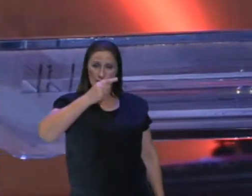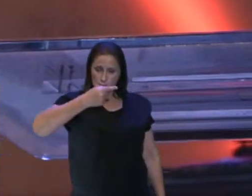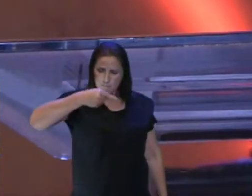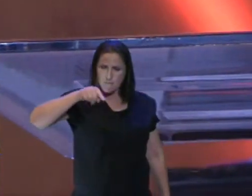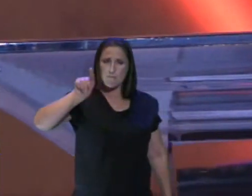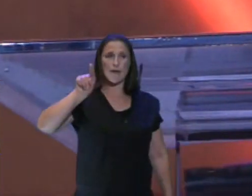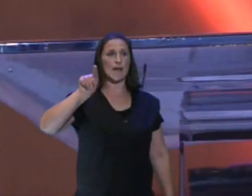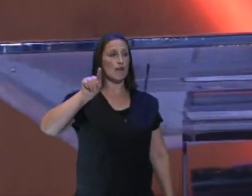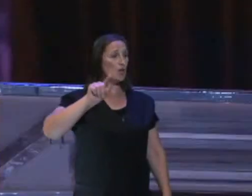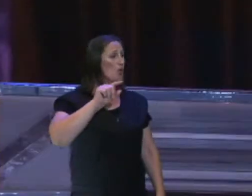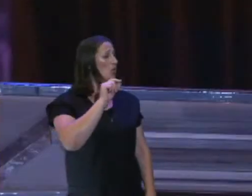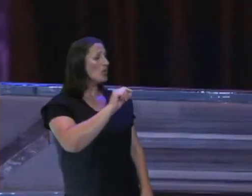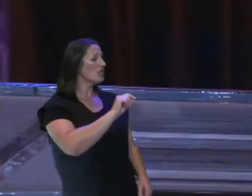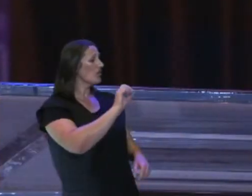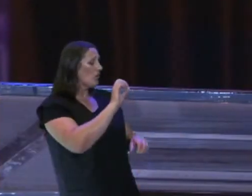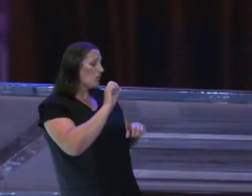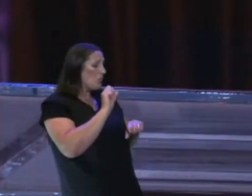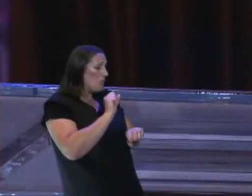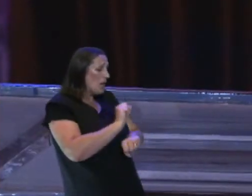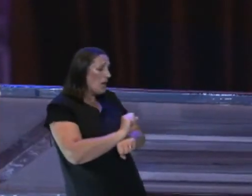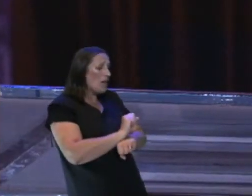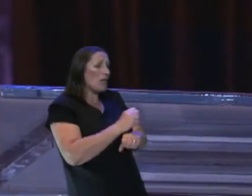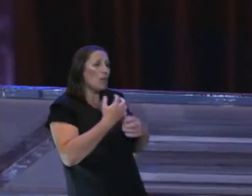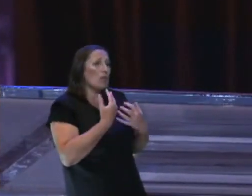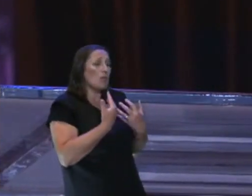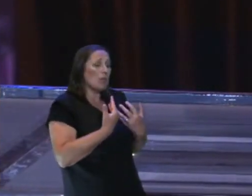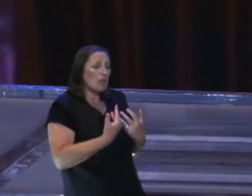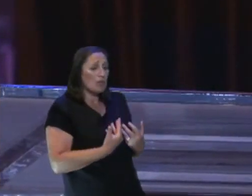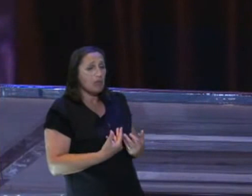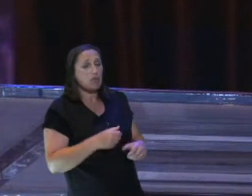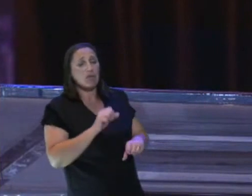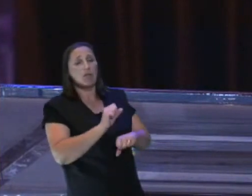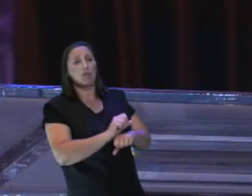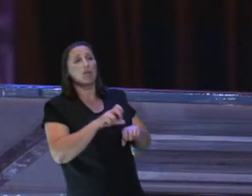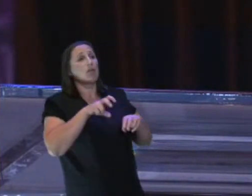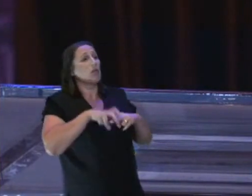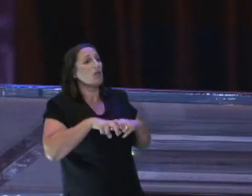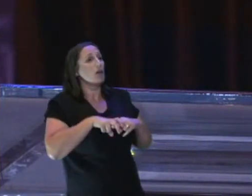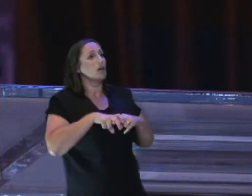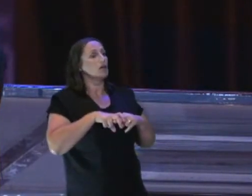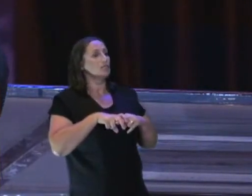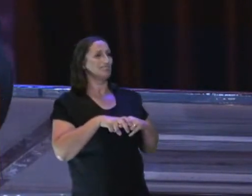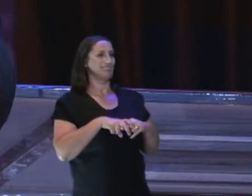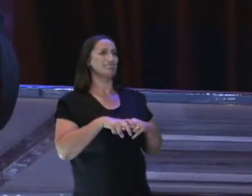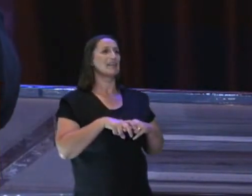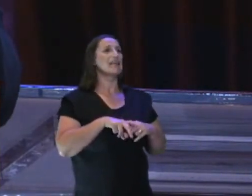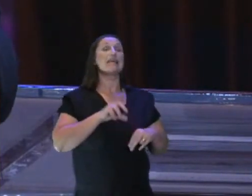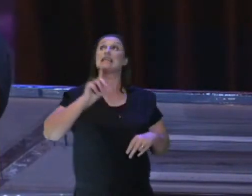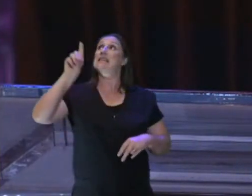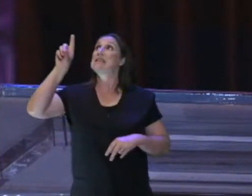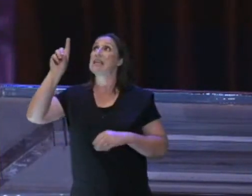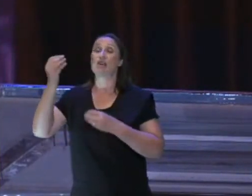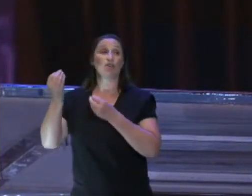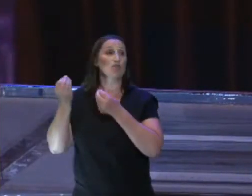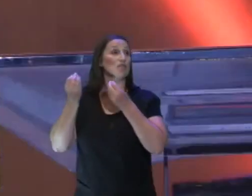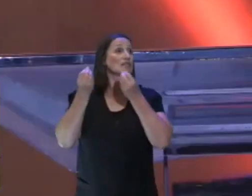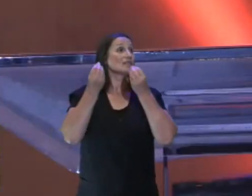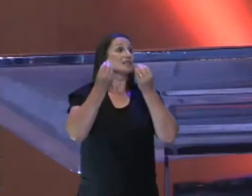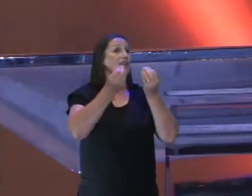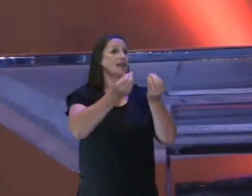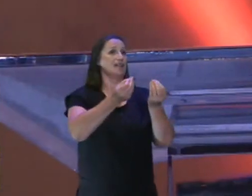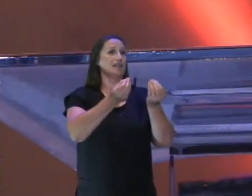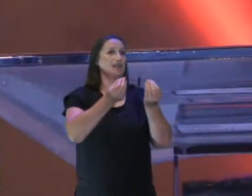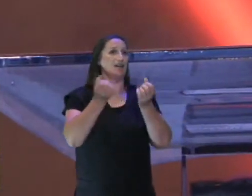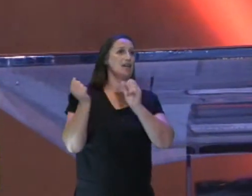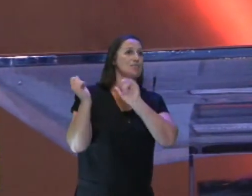cantinho, aninhado, no meio das suas cinzas? É porque Ele quer derramar graça e dizer,